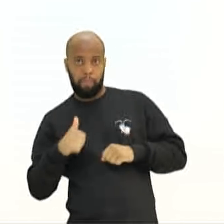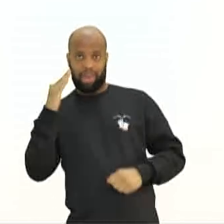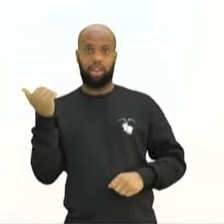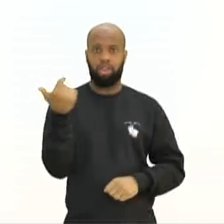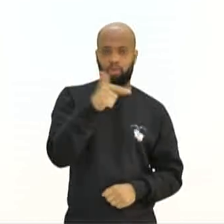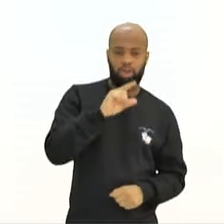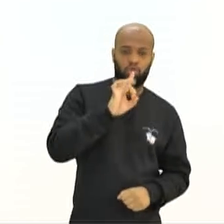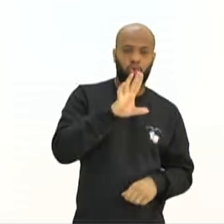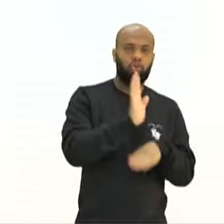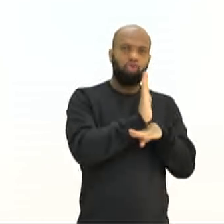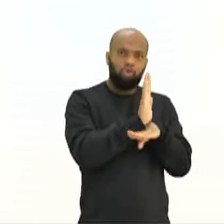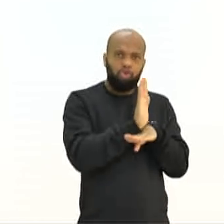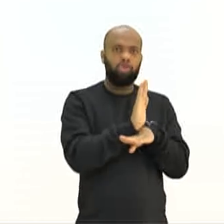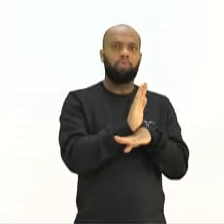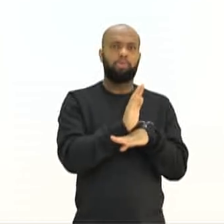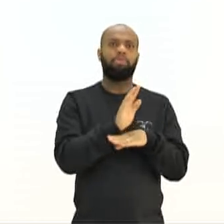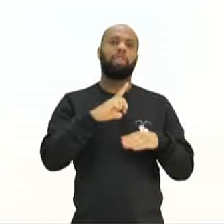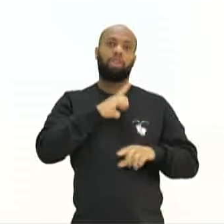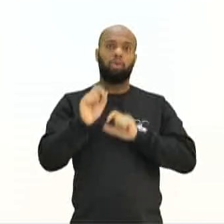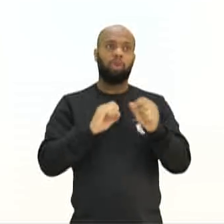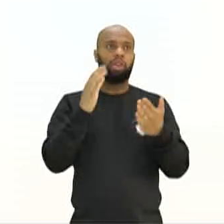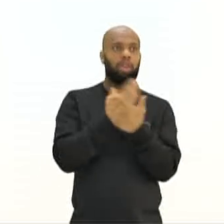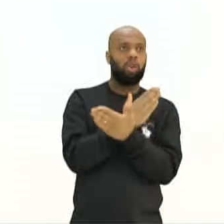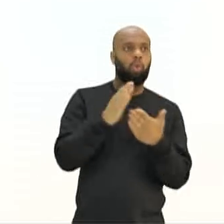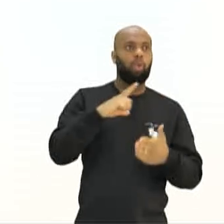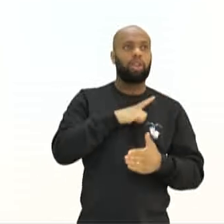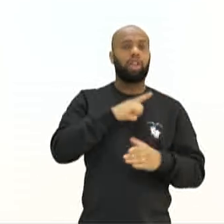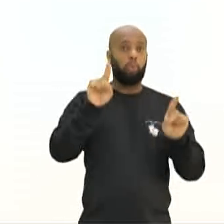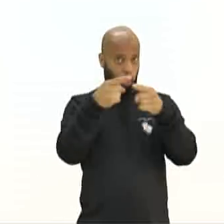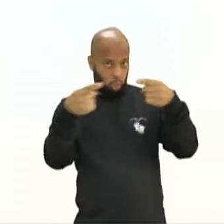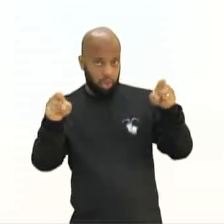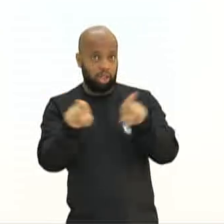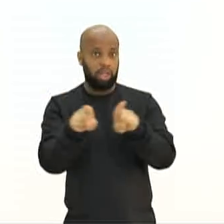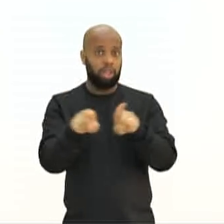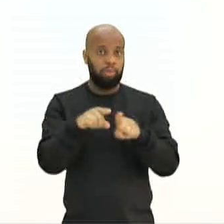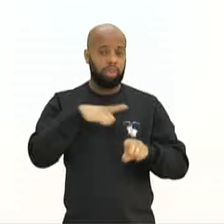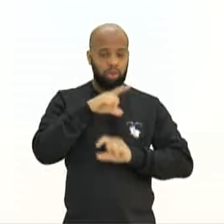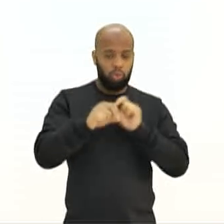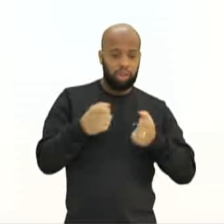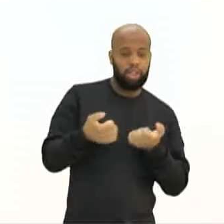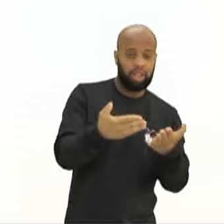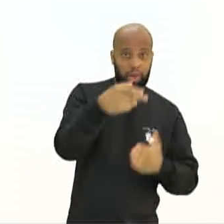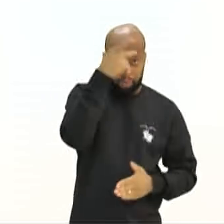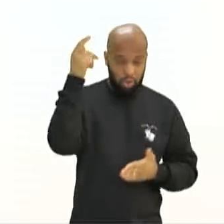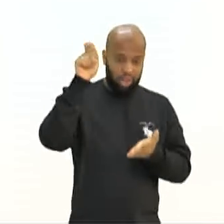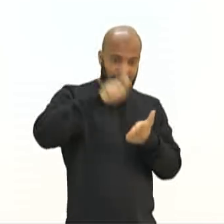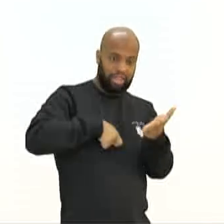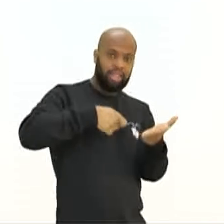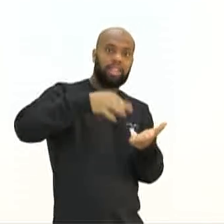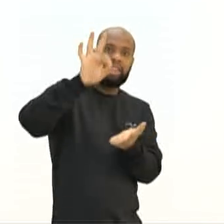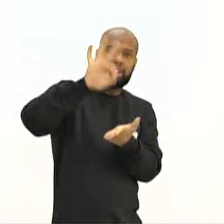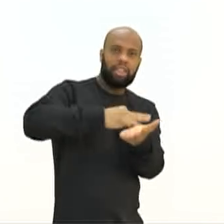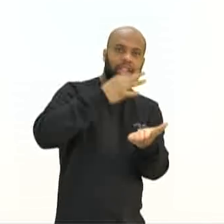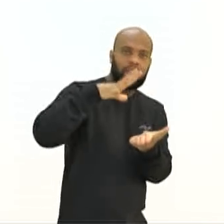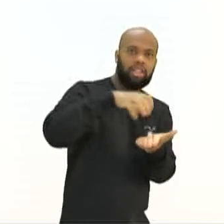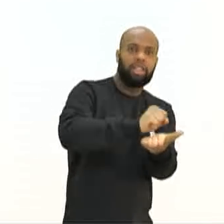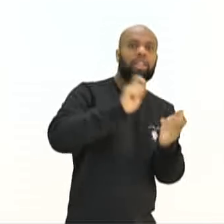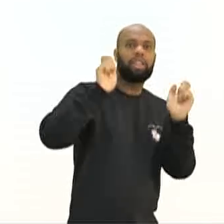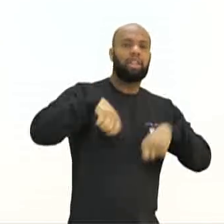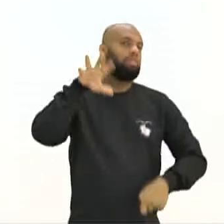cinematográfica, podemos mencionar plataformas de streaming de música que dão a seus assinantes a possibilidade de